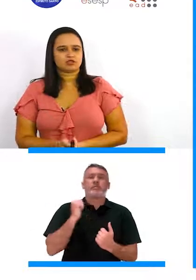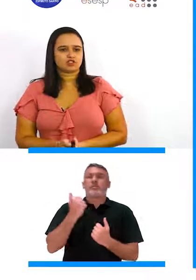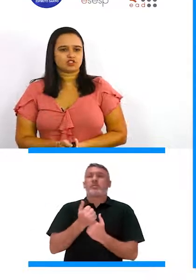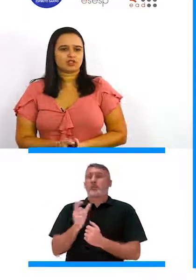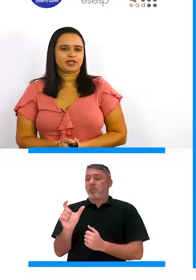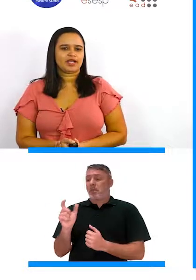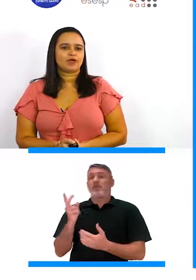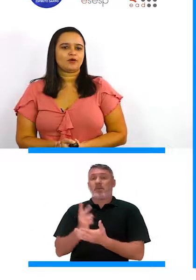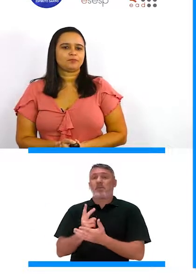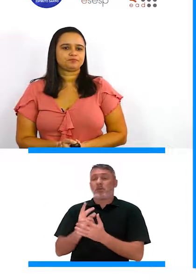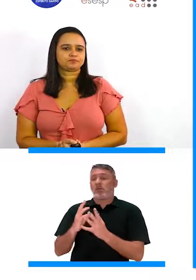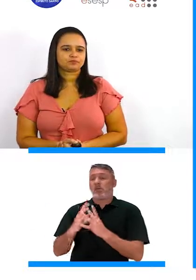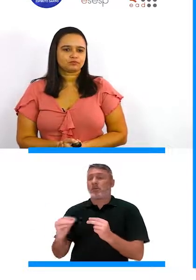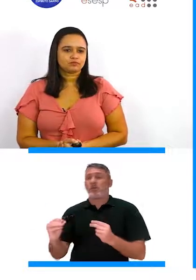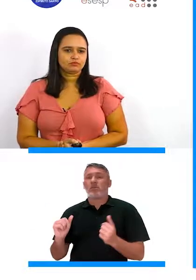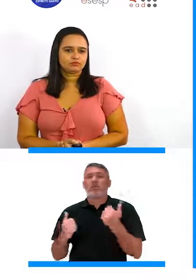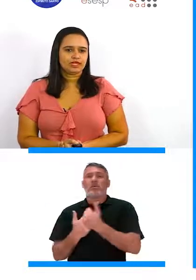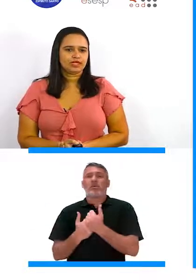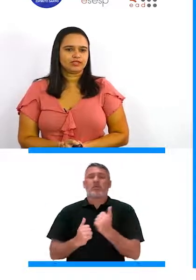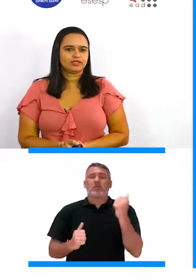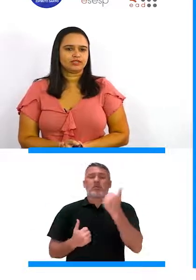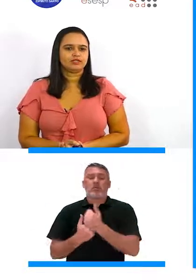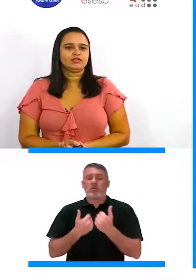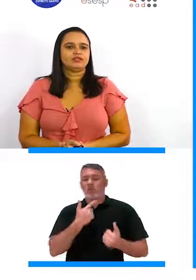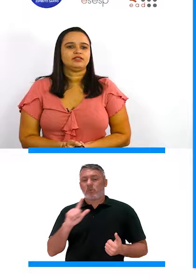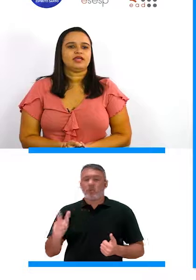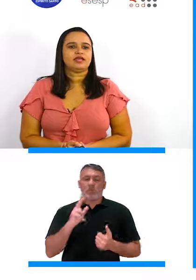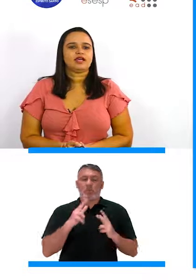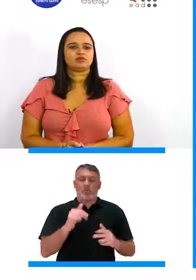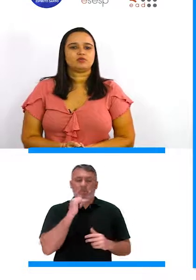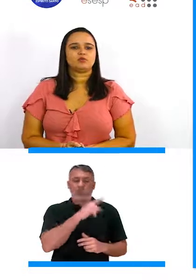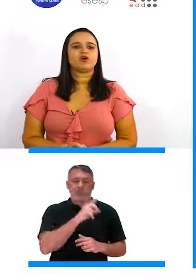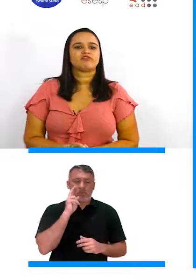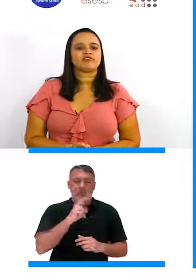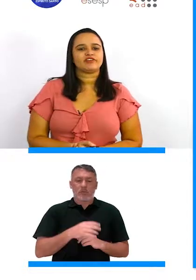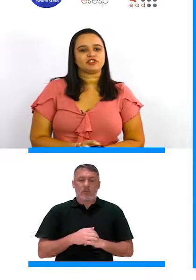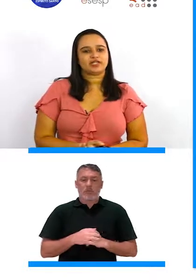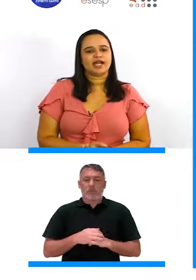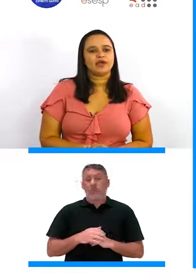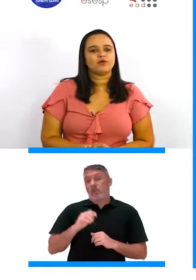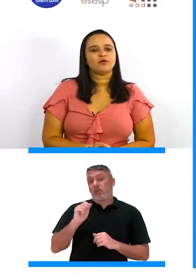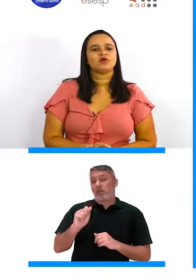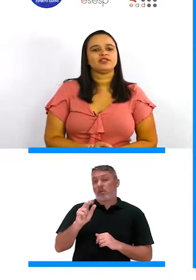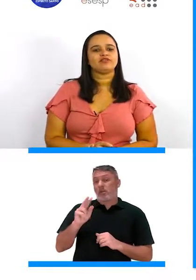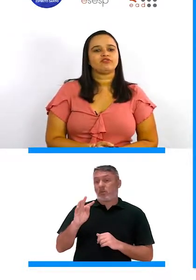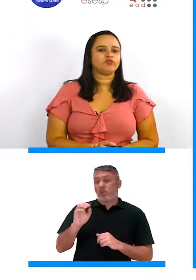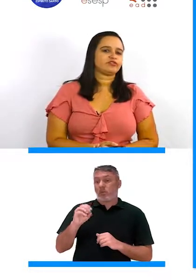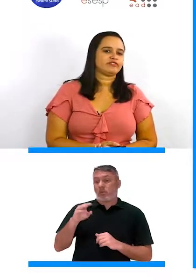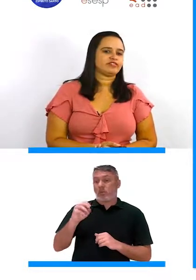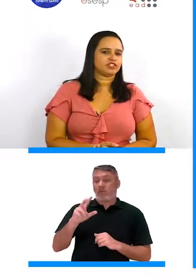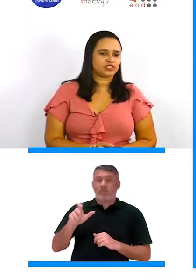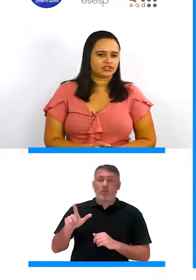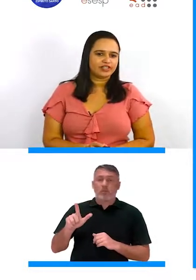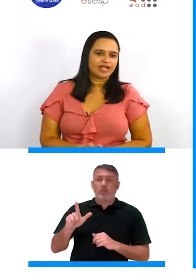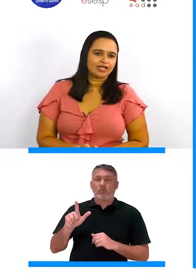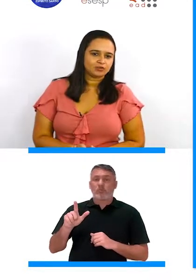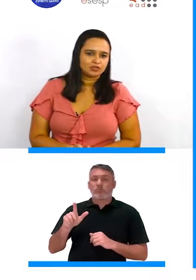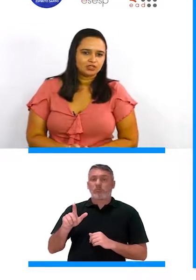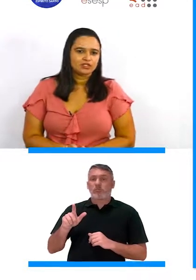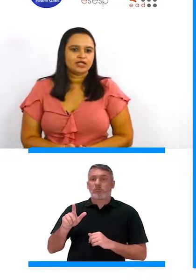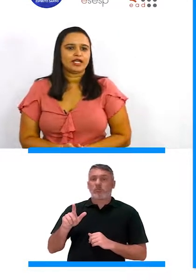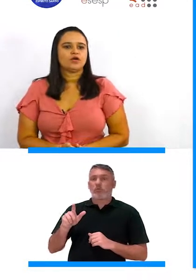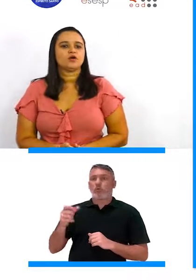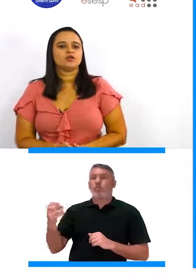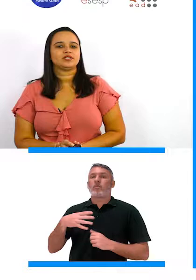termos. Então, se a gente pegar, ó, aqui, né, automóvel em vez de carro, ou defluxo em vez de